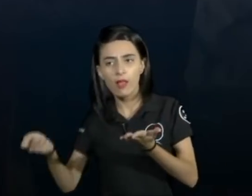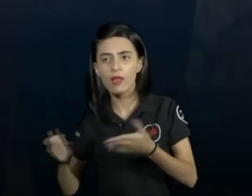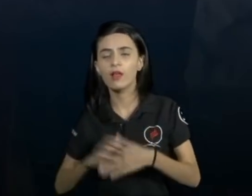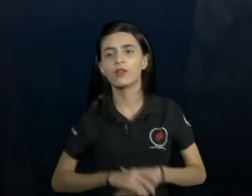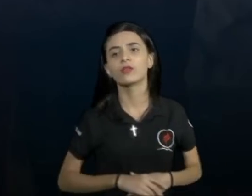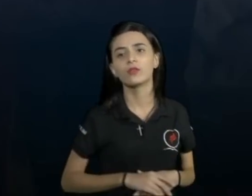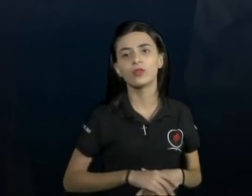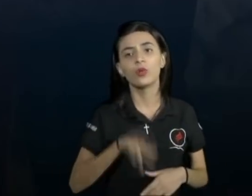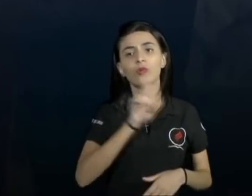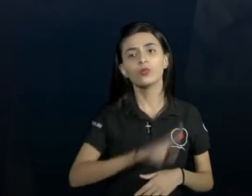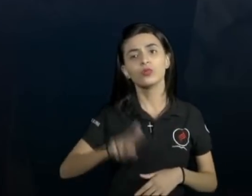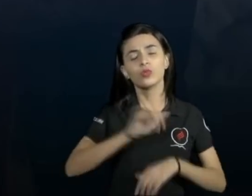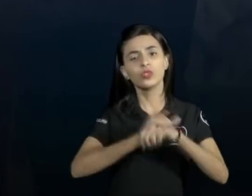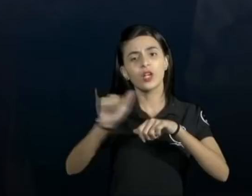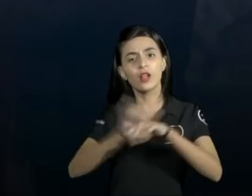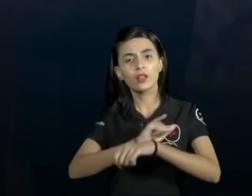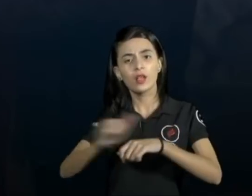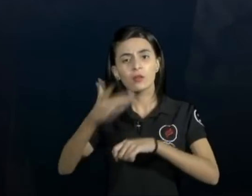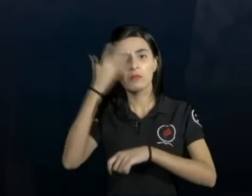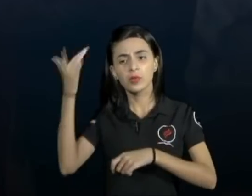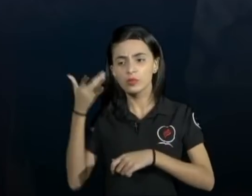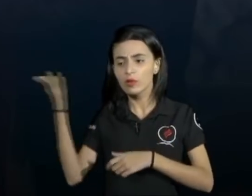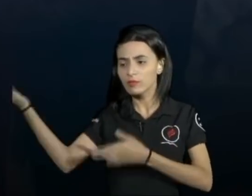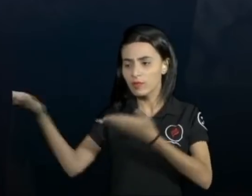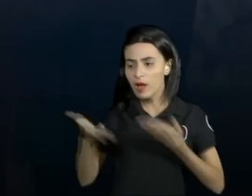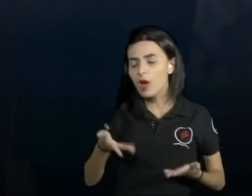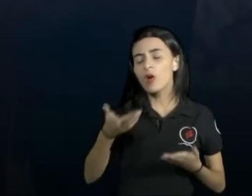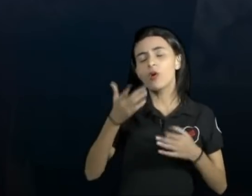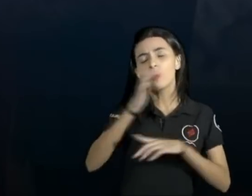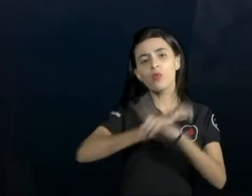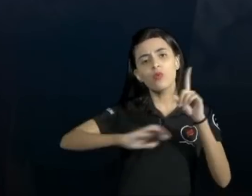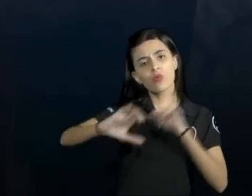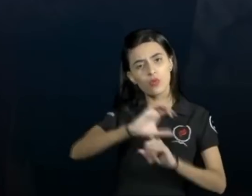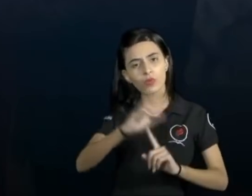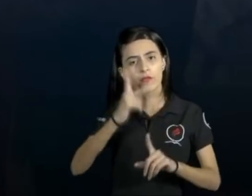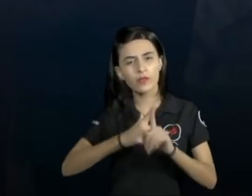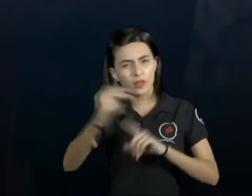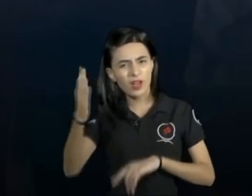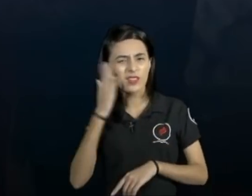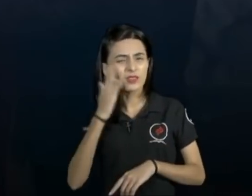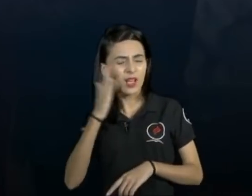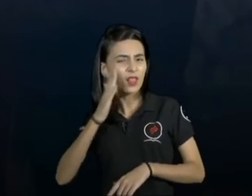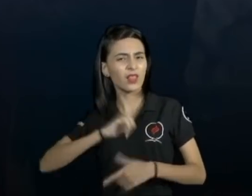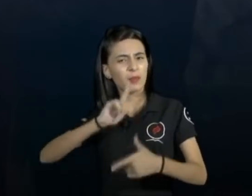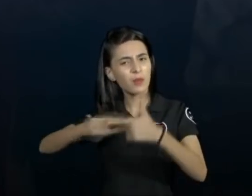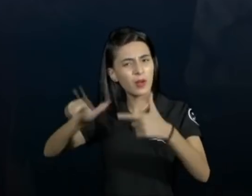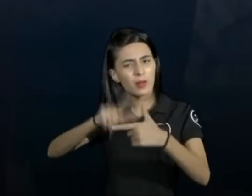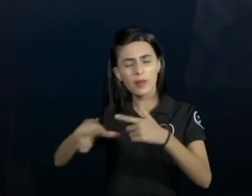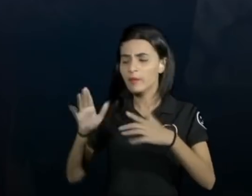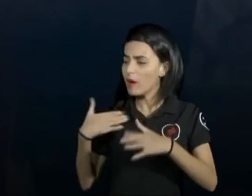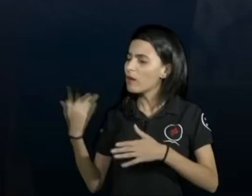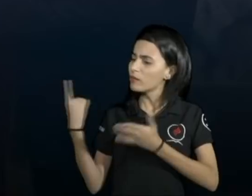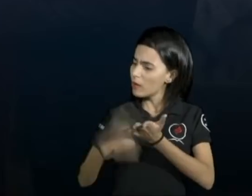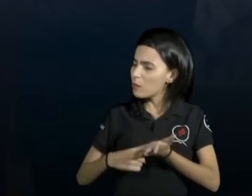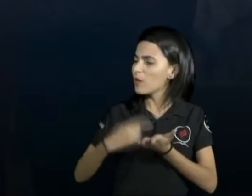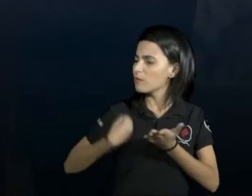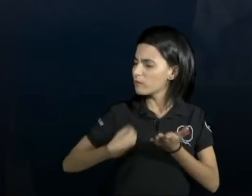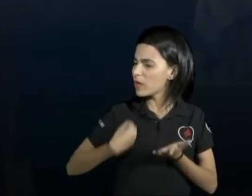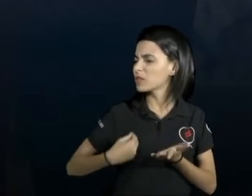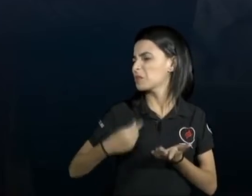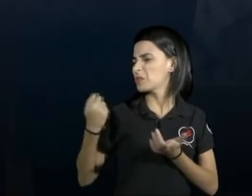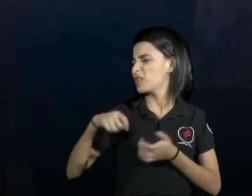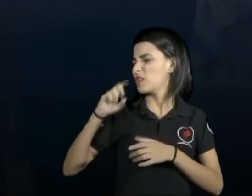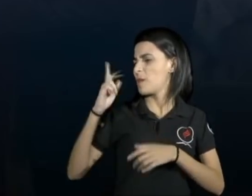já usou a estratégia de trazer uma pessoa aqui no culto da vitória que você sabe que tá com problema se não faz uma campanha